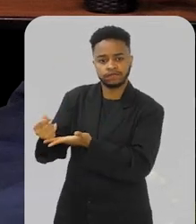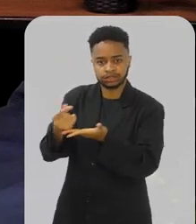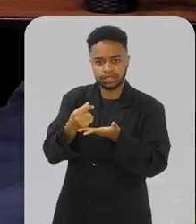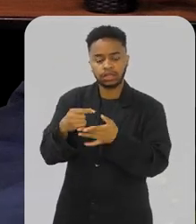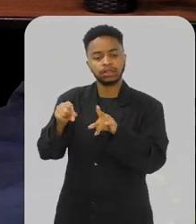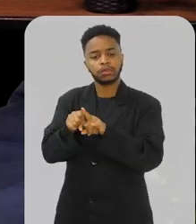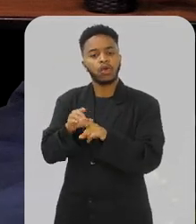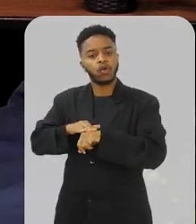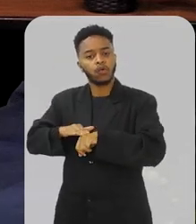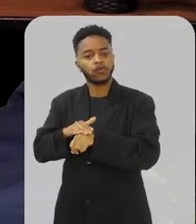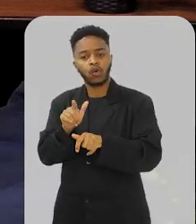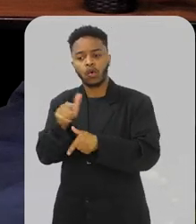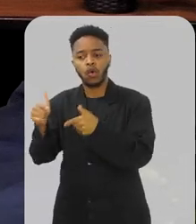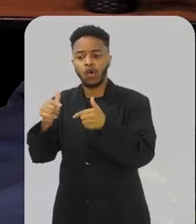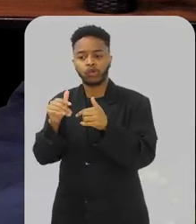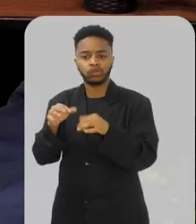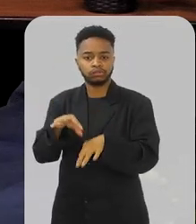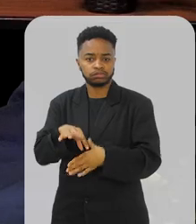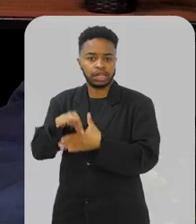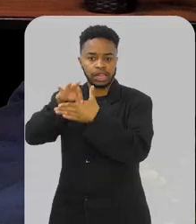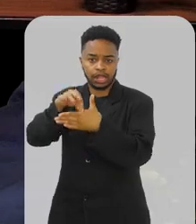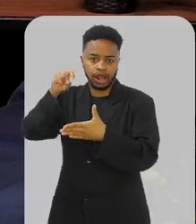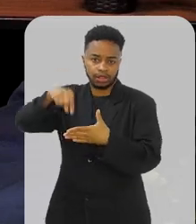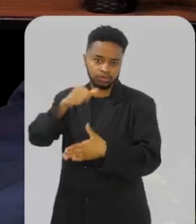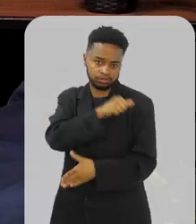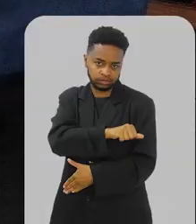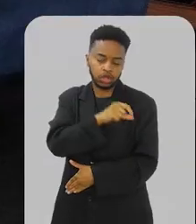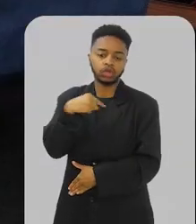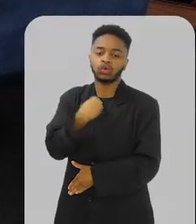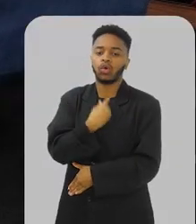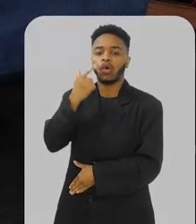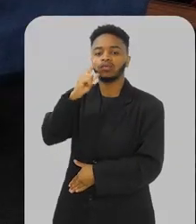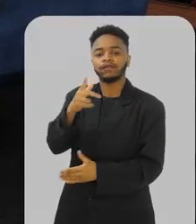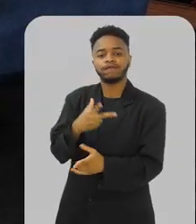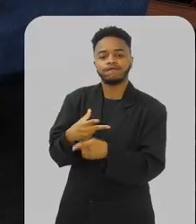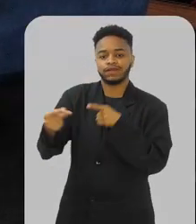outras autoridades do Rio de Janeiro, conseguimos vencer essa batalha.